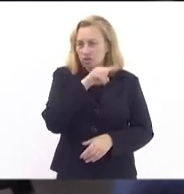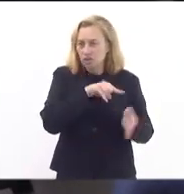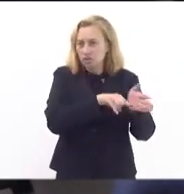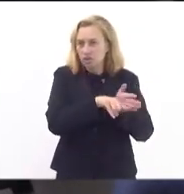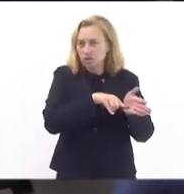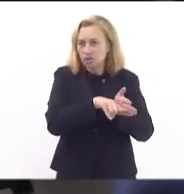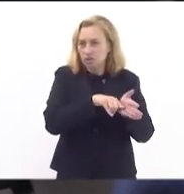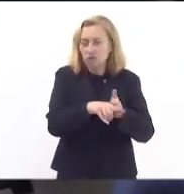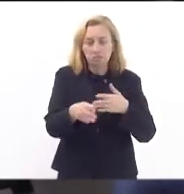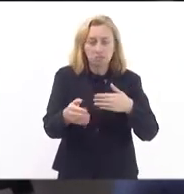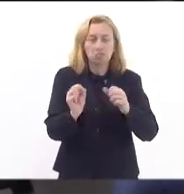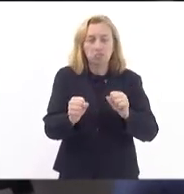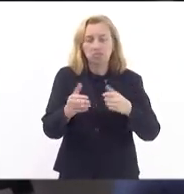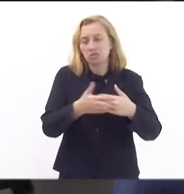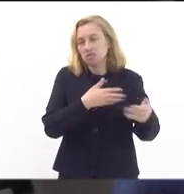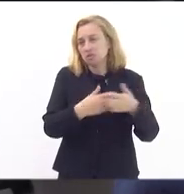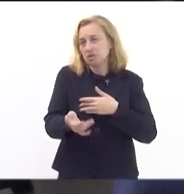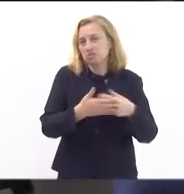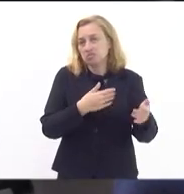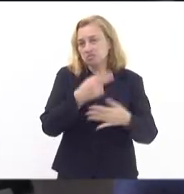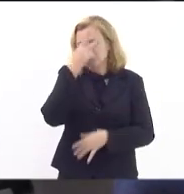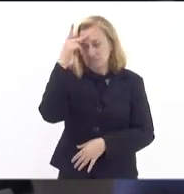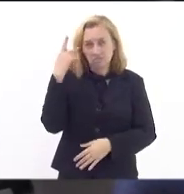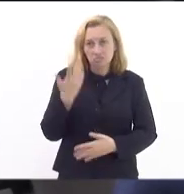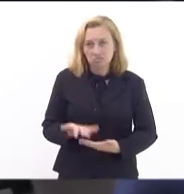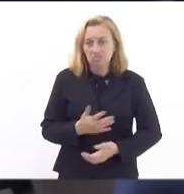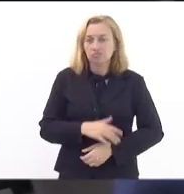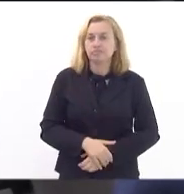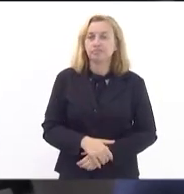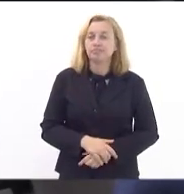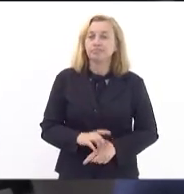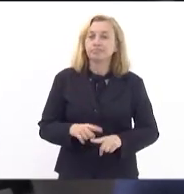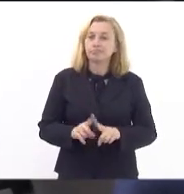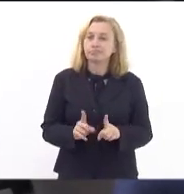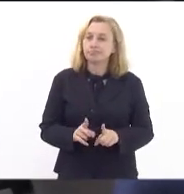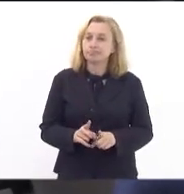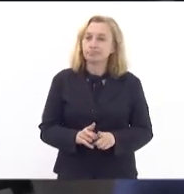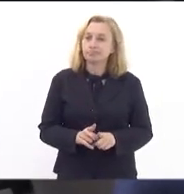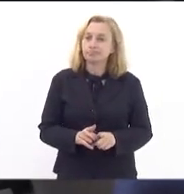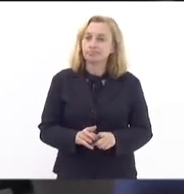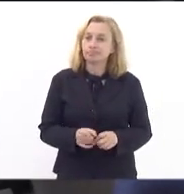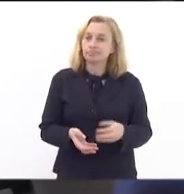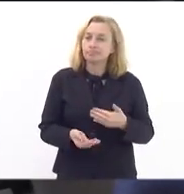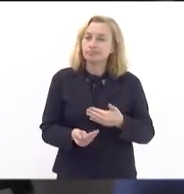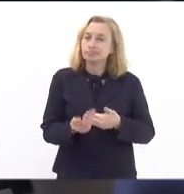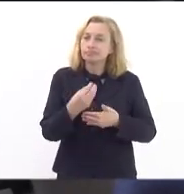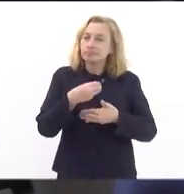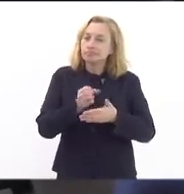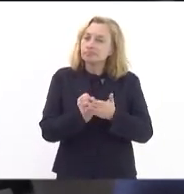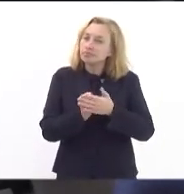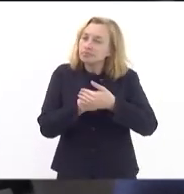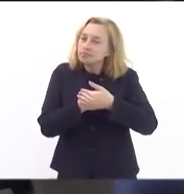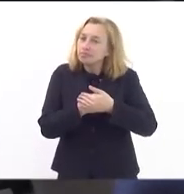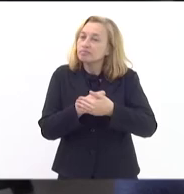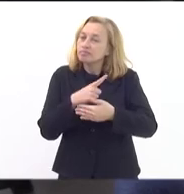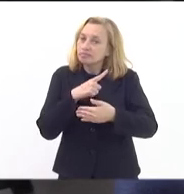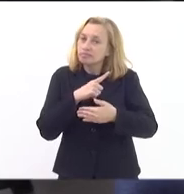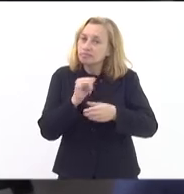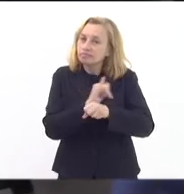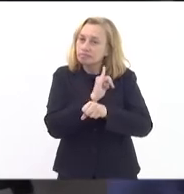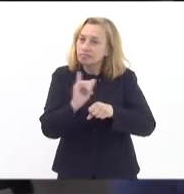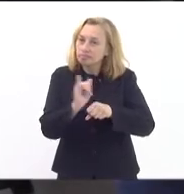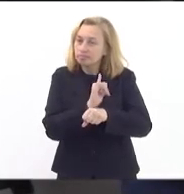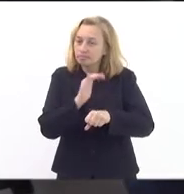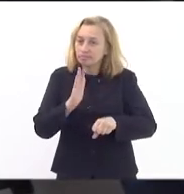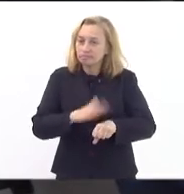investigar porque pode ser qualquer um do Povo né mas atrás disso tem uns esquemas maiores venda de droga